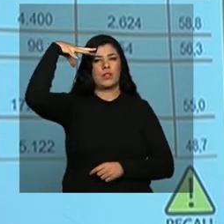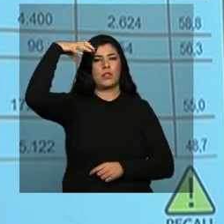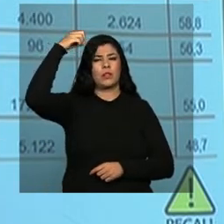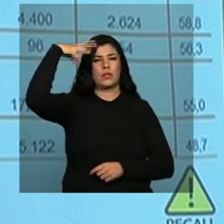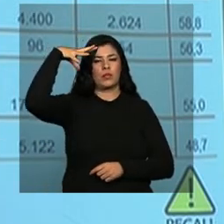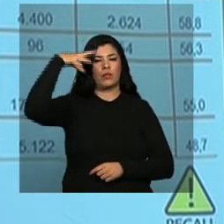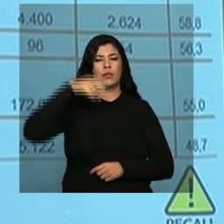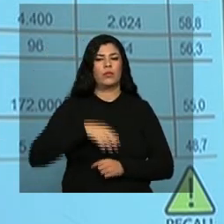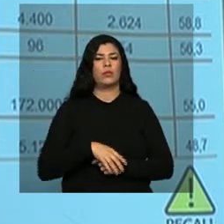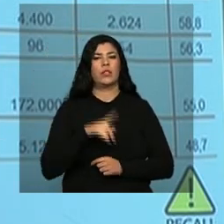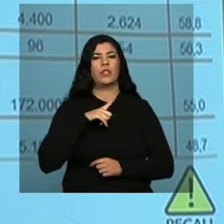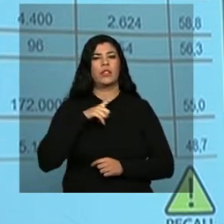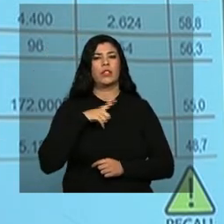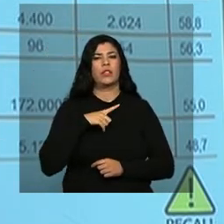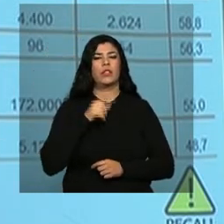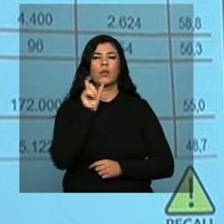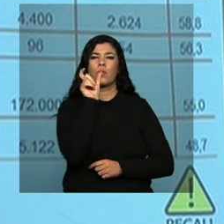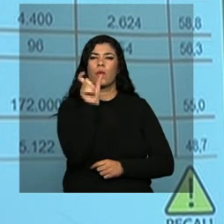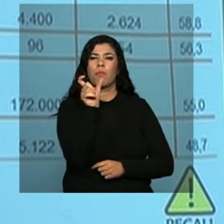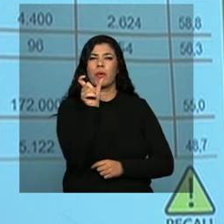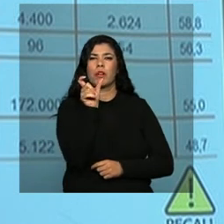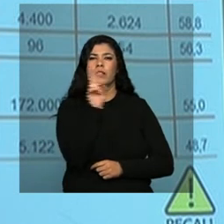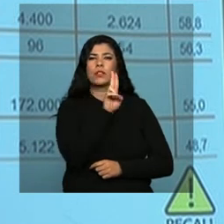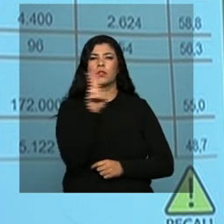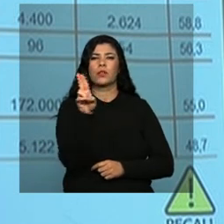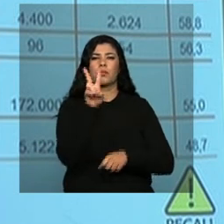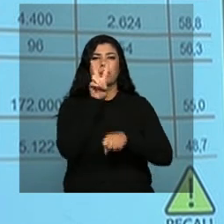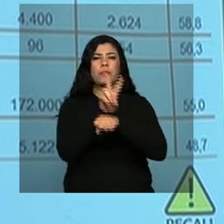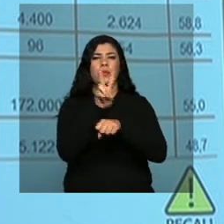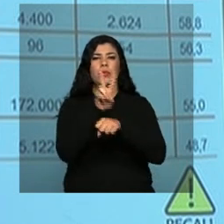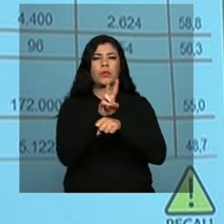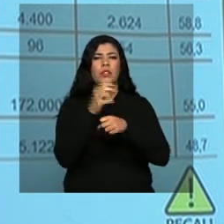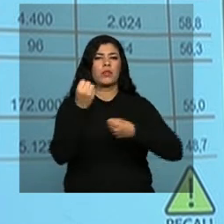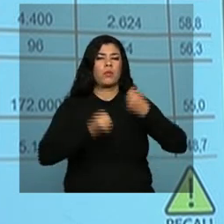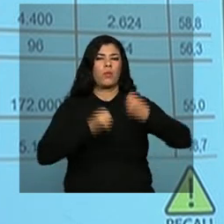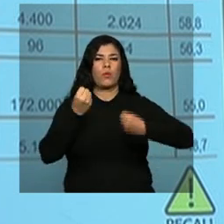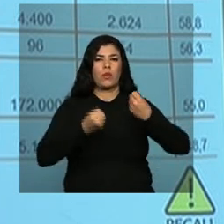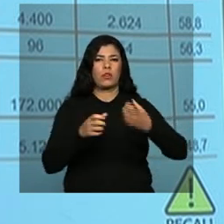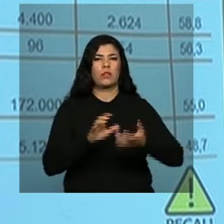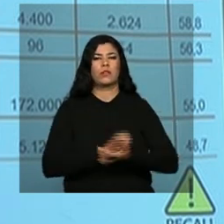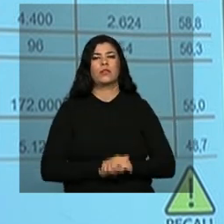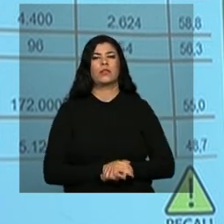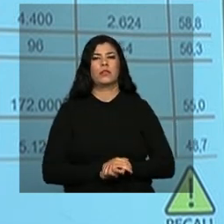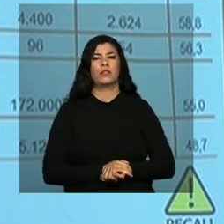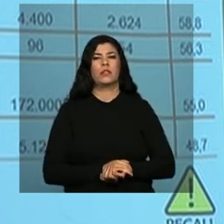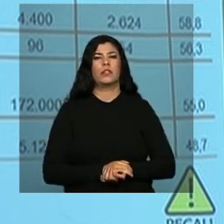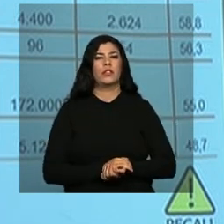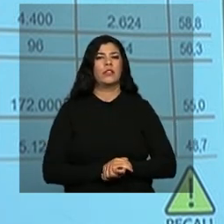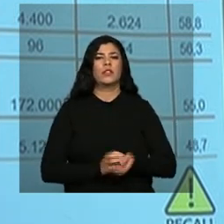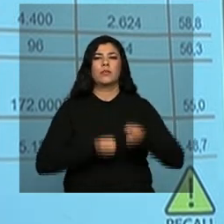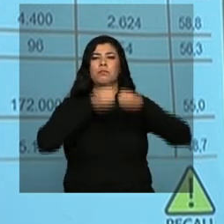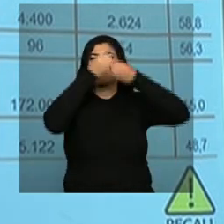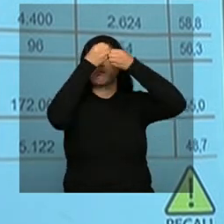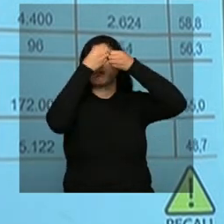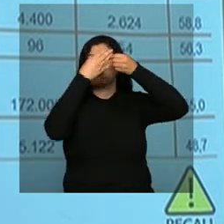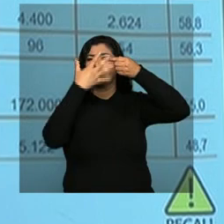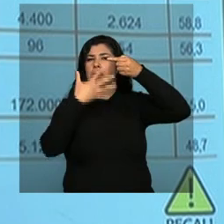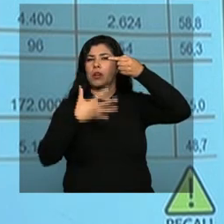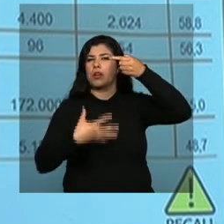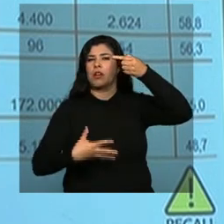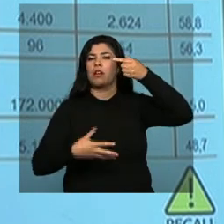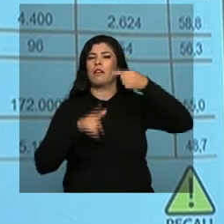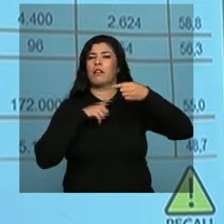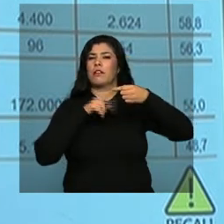de articulação e qual que é uma peça automotiva enfim vários